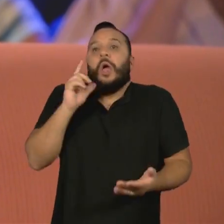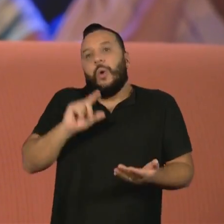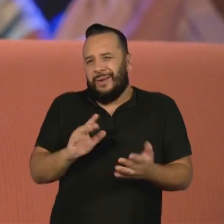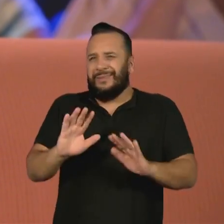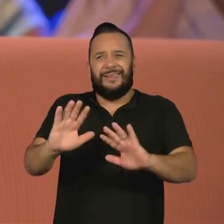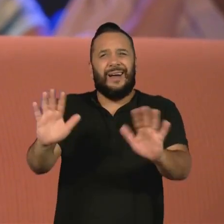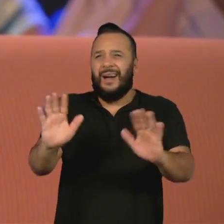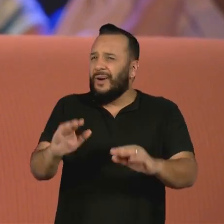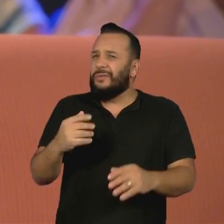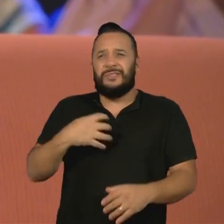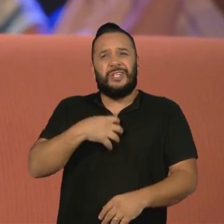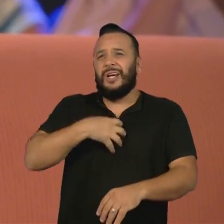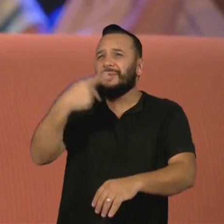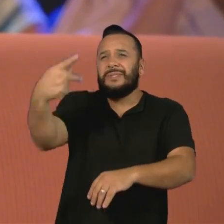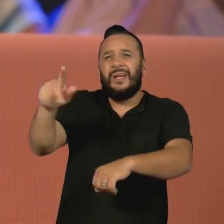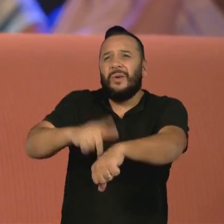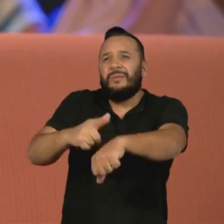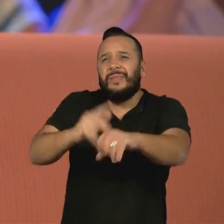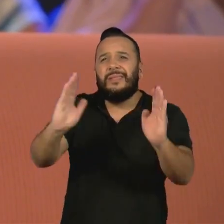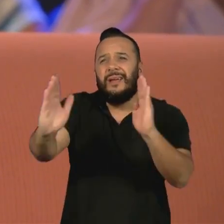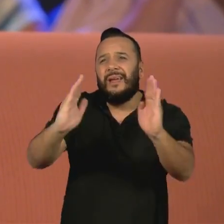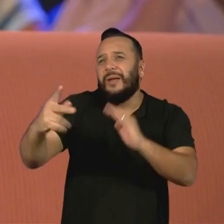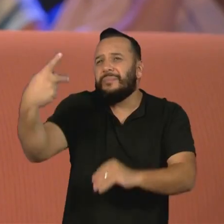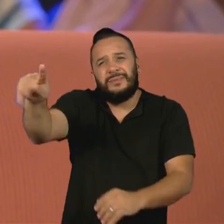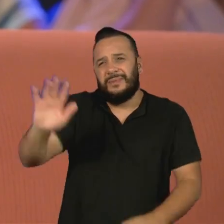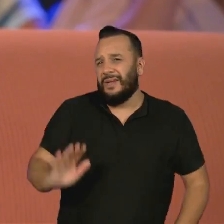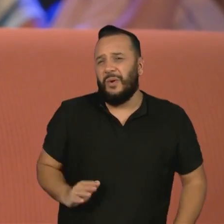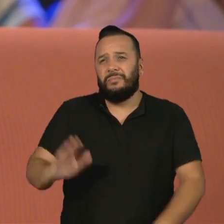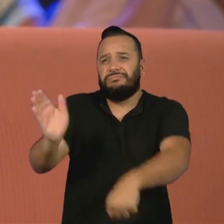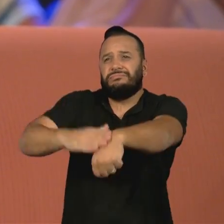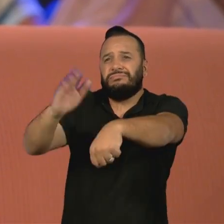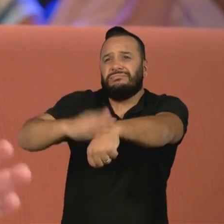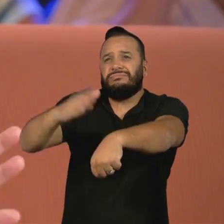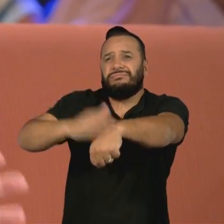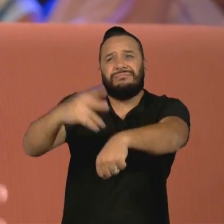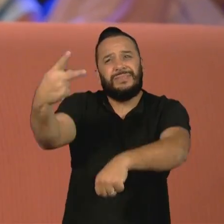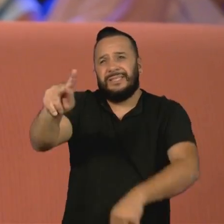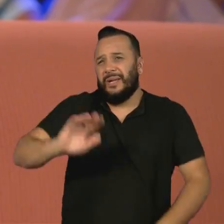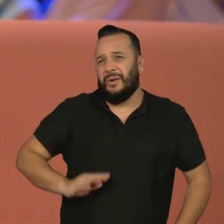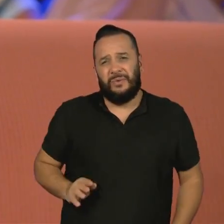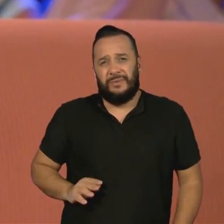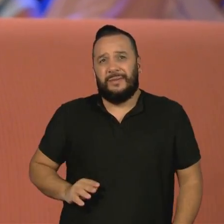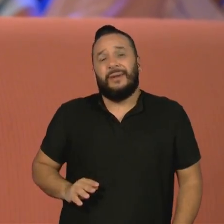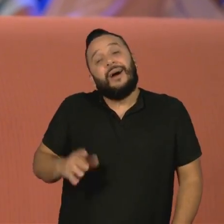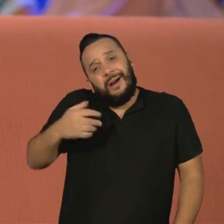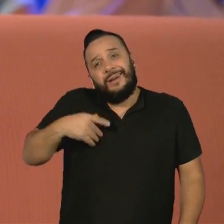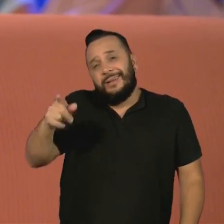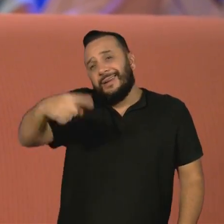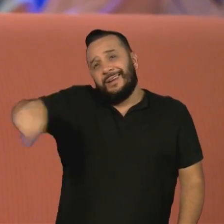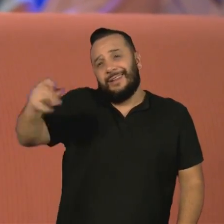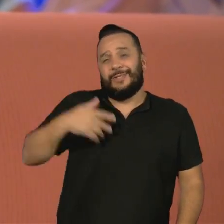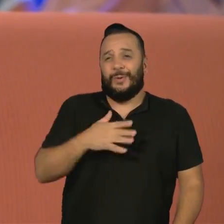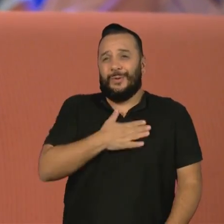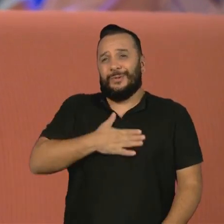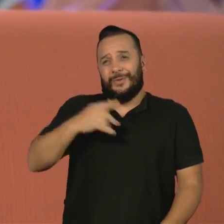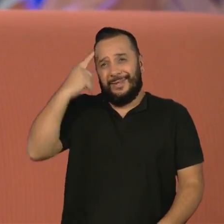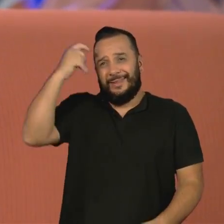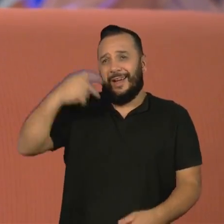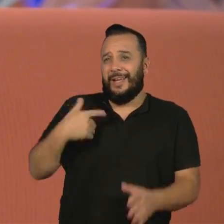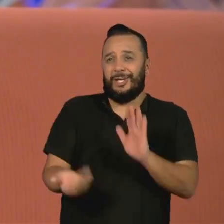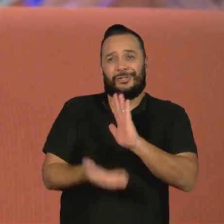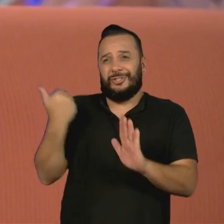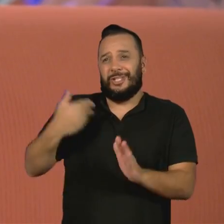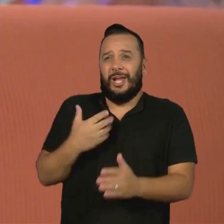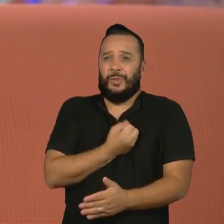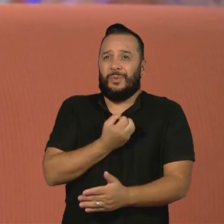leia o tempo do livro. O livro tem que ter o tempo dele. E aí os caras acharam legal essa ideia. E tem a ver com o livro